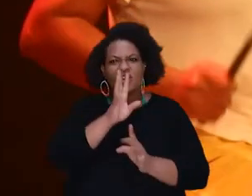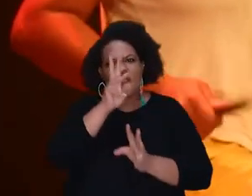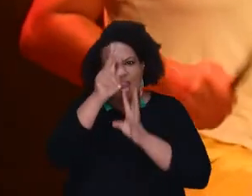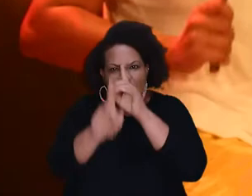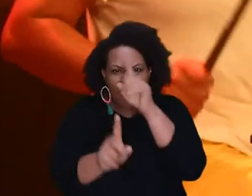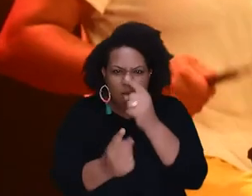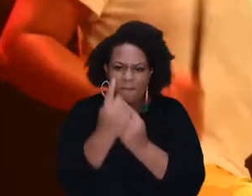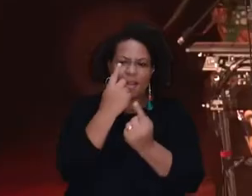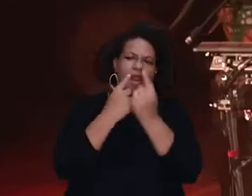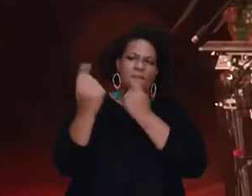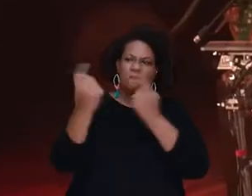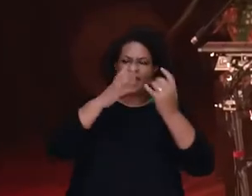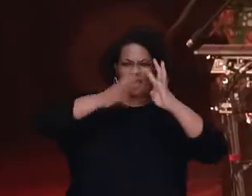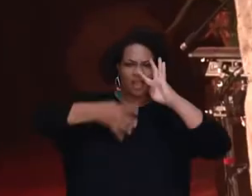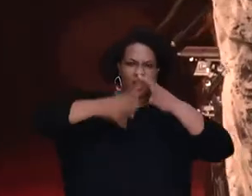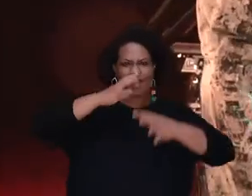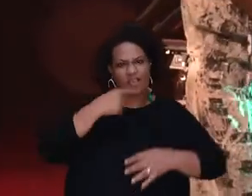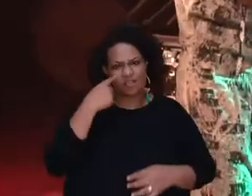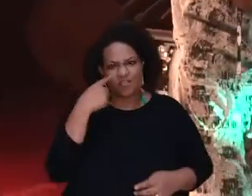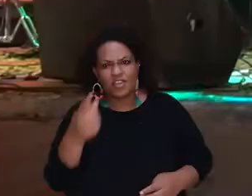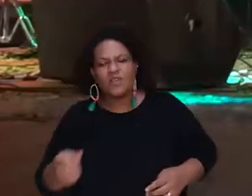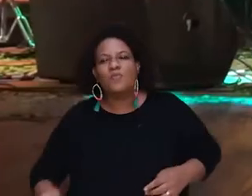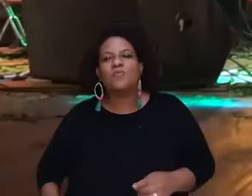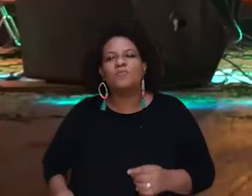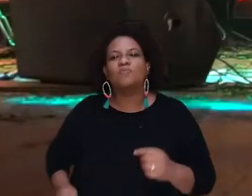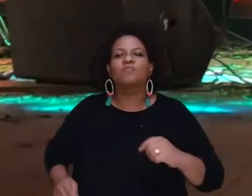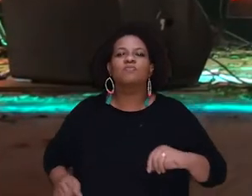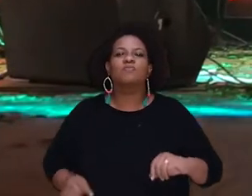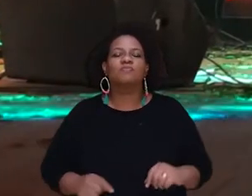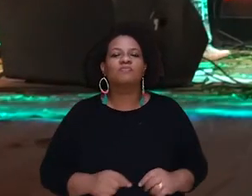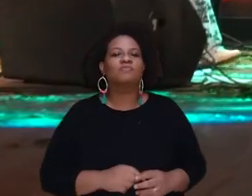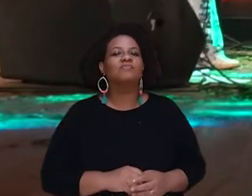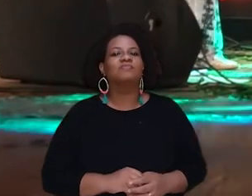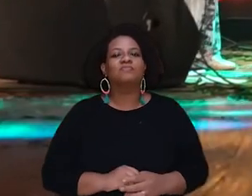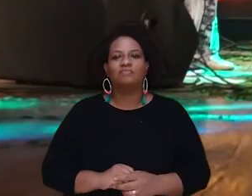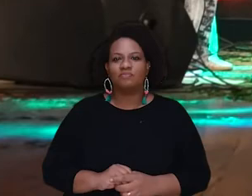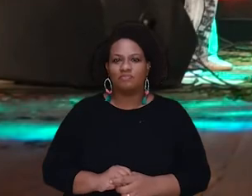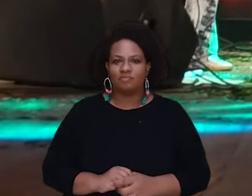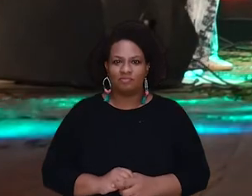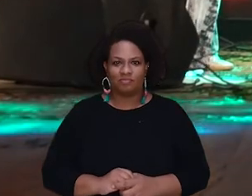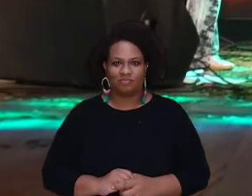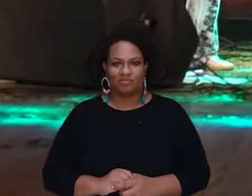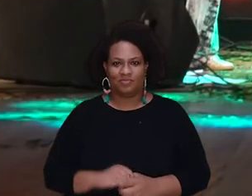a tua boca, eu vou pingar em quem até já me cuspiu, viu?